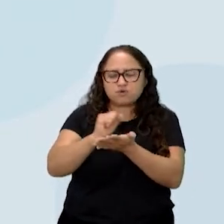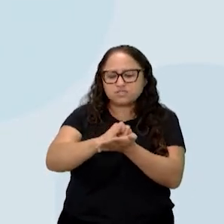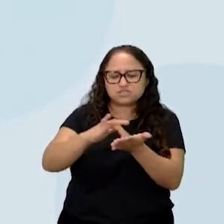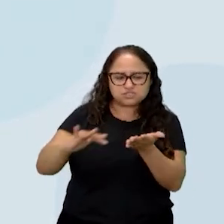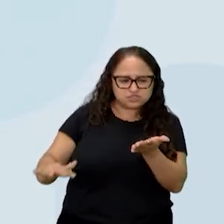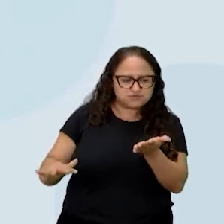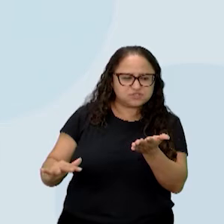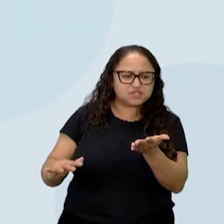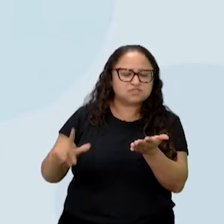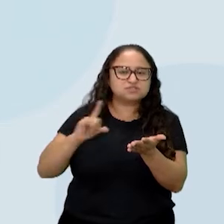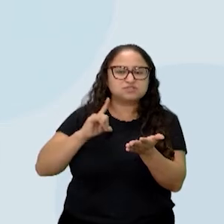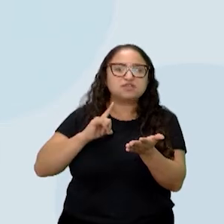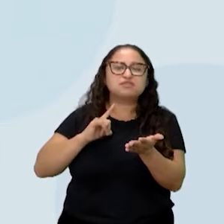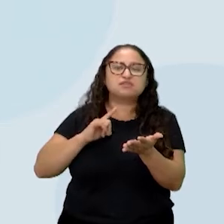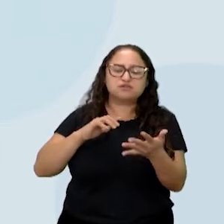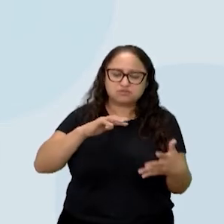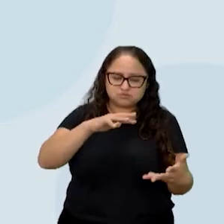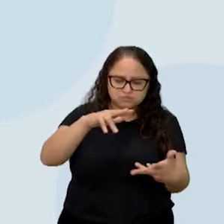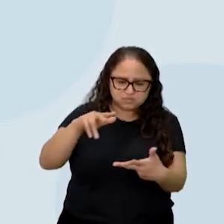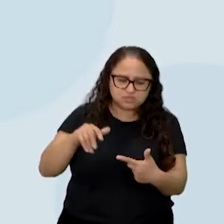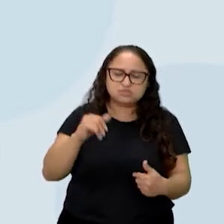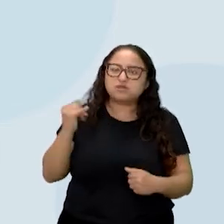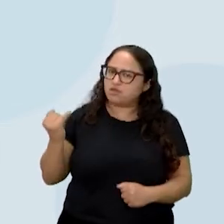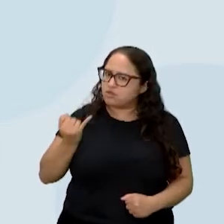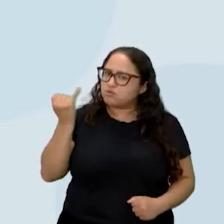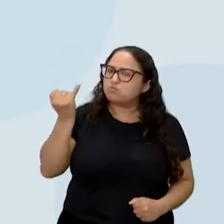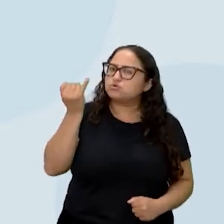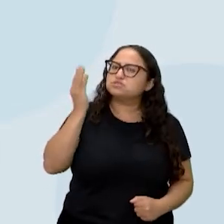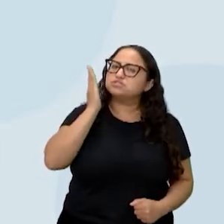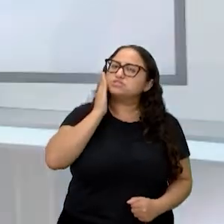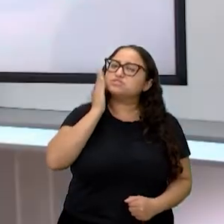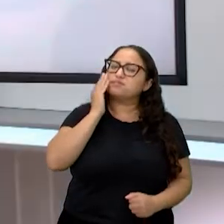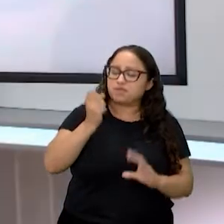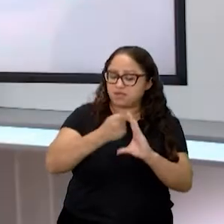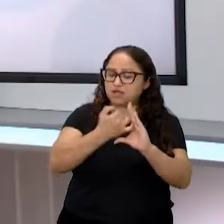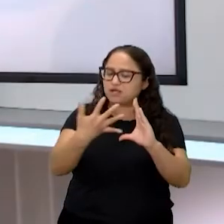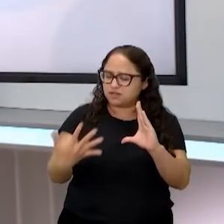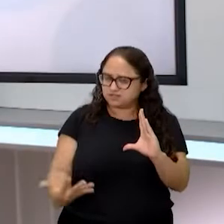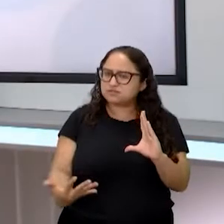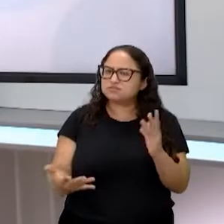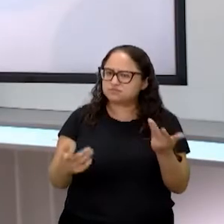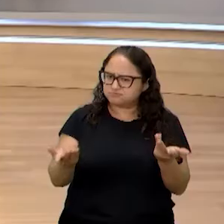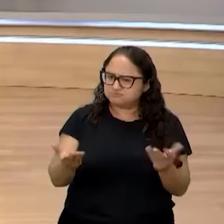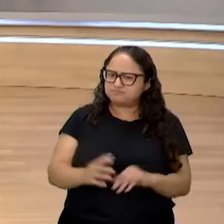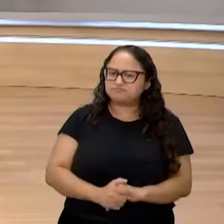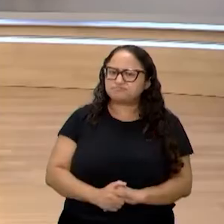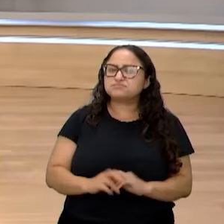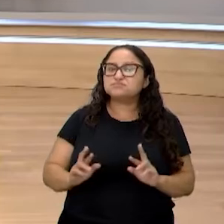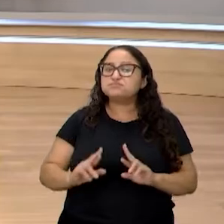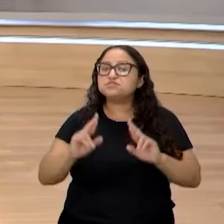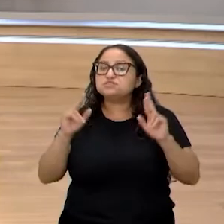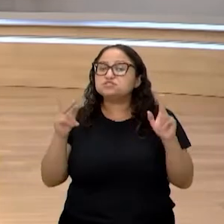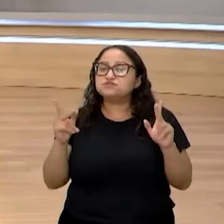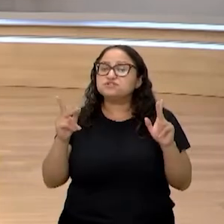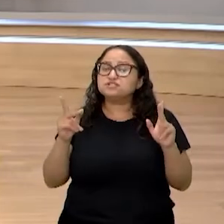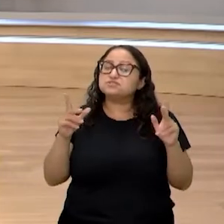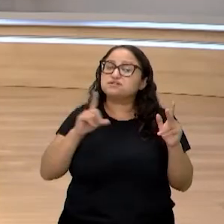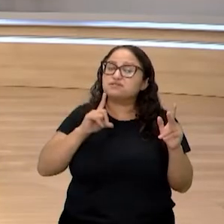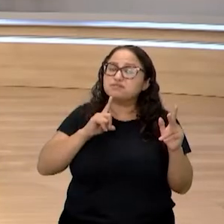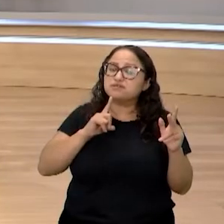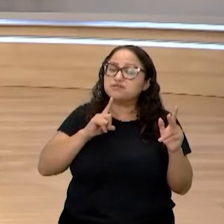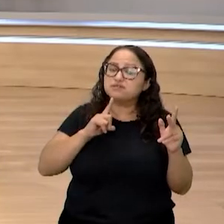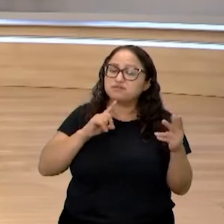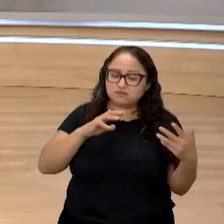relação a esses planetas, né? Que é muito importante saber as suas características, né? E qual que é a diferença entre eles e